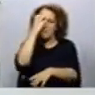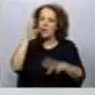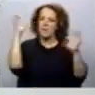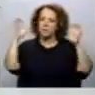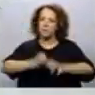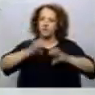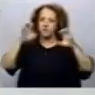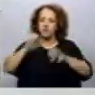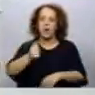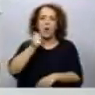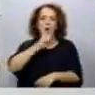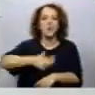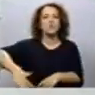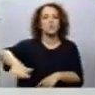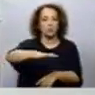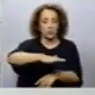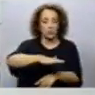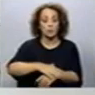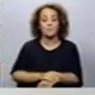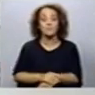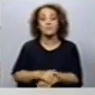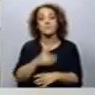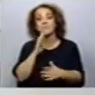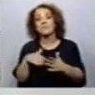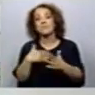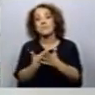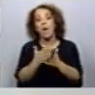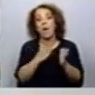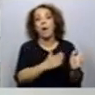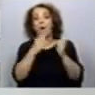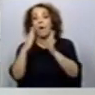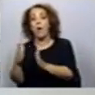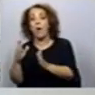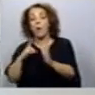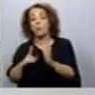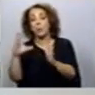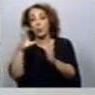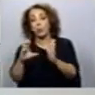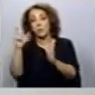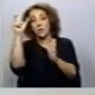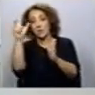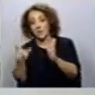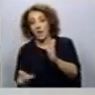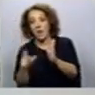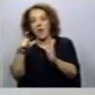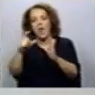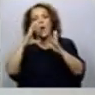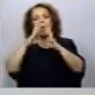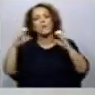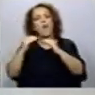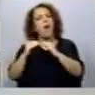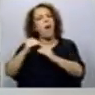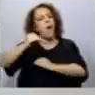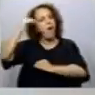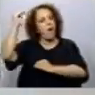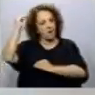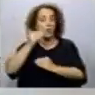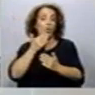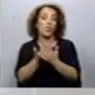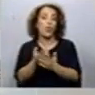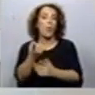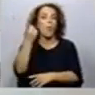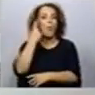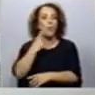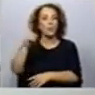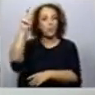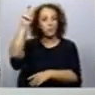dos Açores. Mais a leste, sobre Portugal continental, podemos ver toda esta nubosidade, que é essencialmente média alta, que afetou o estado do tempo no dia de